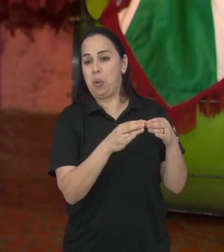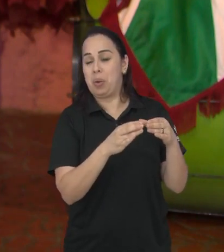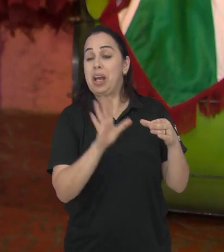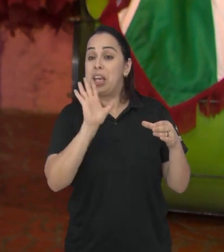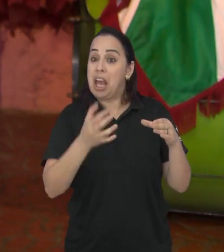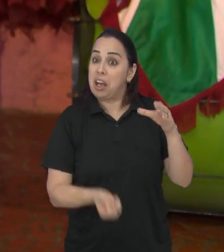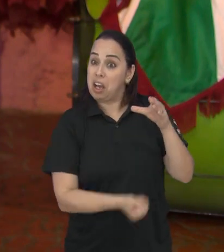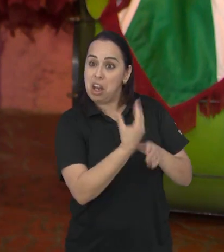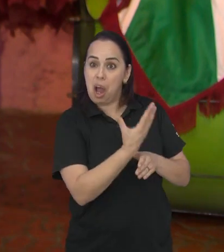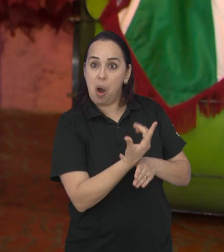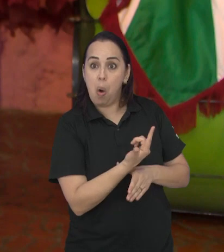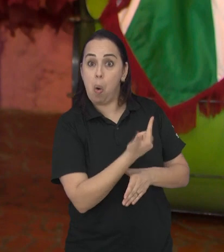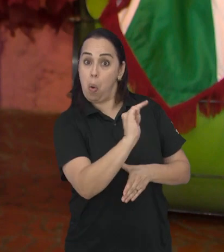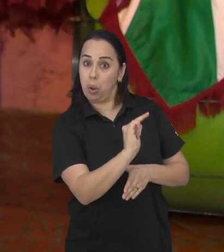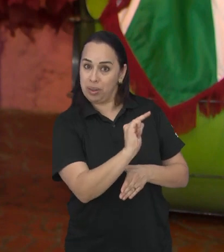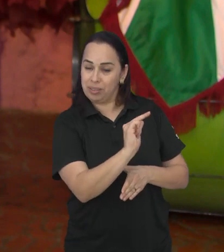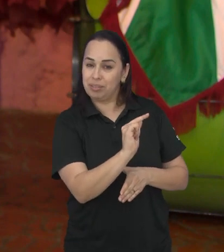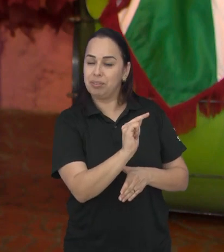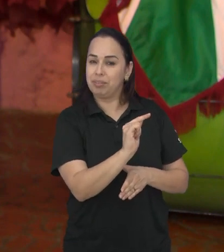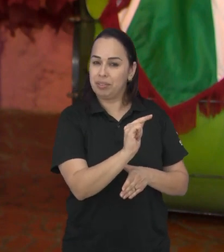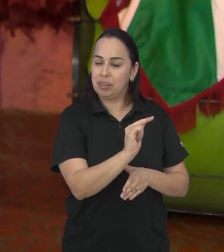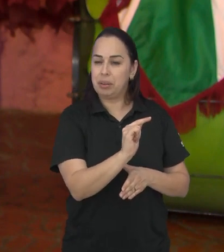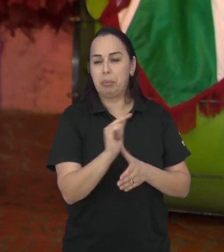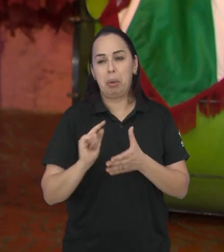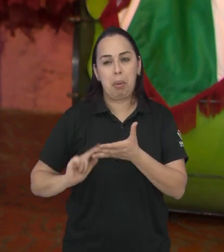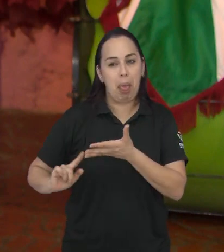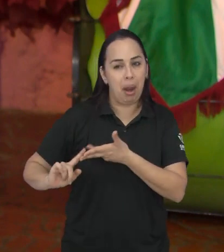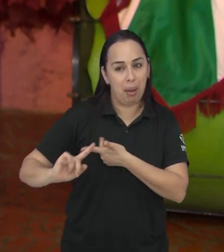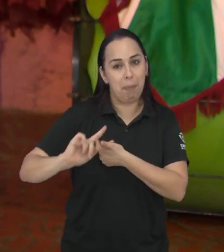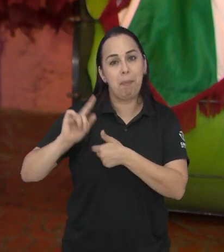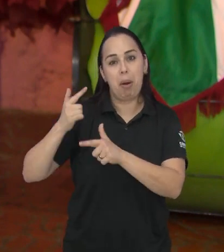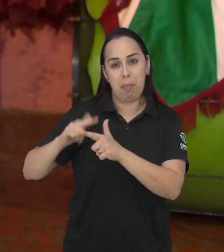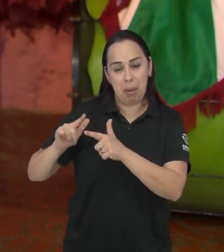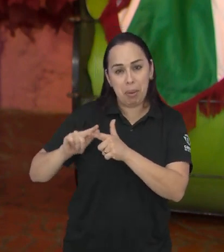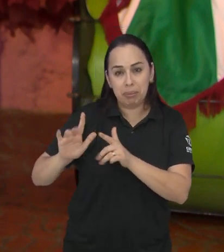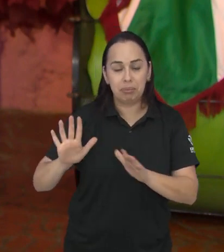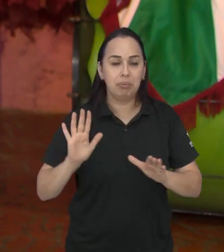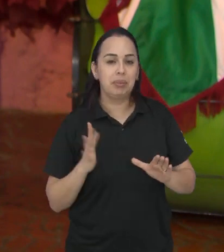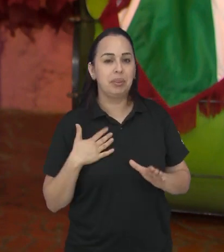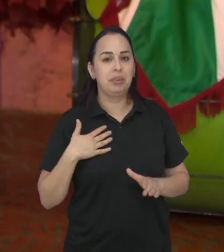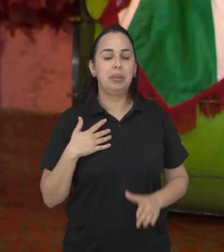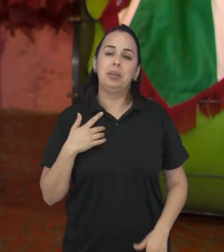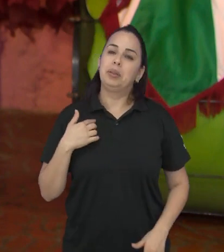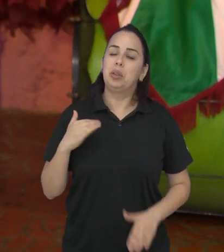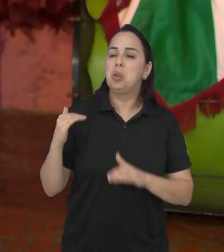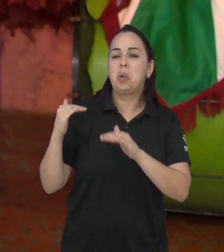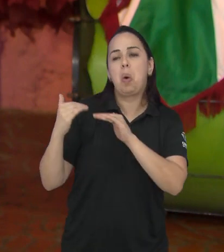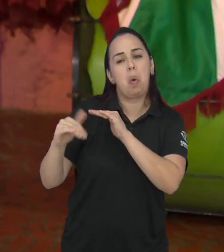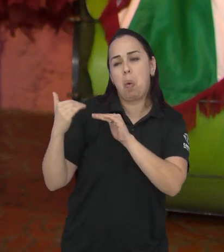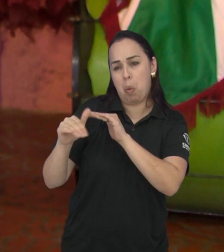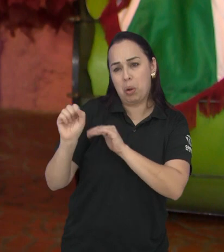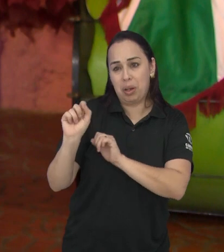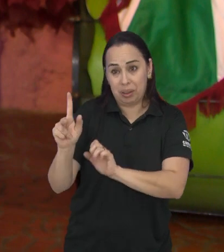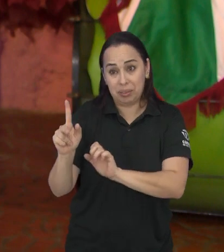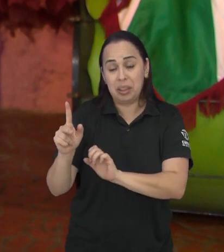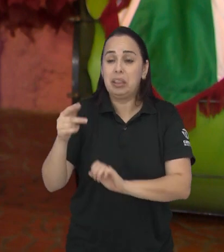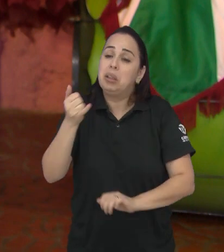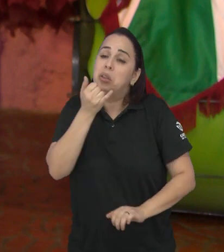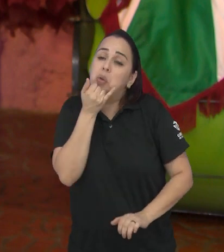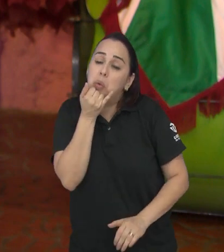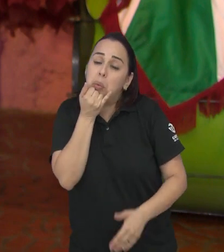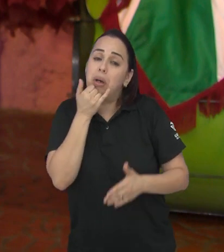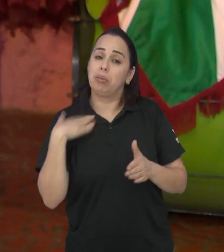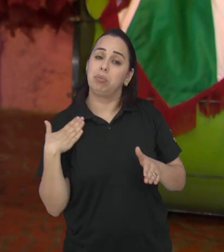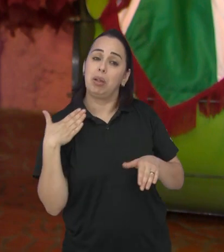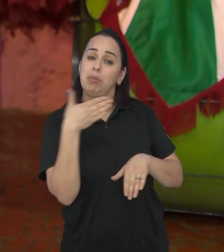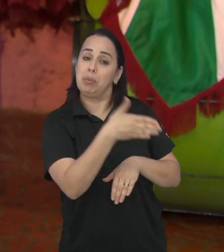da escola já queriam fundar uma outra agremiação por alguns motivos que aconteciam lá que a gente não compactuava,